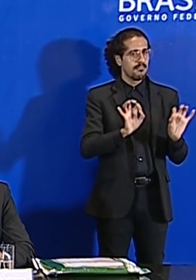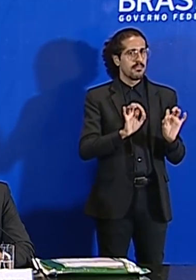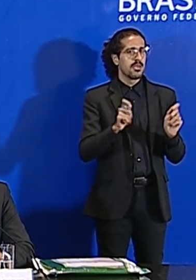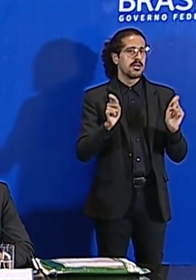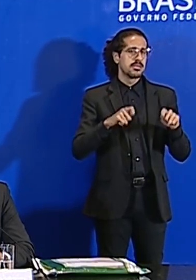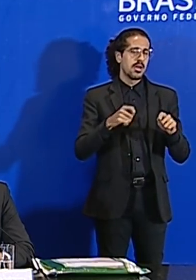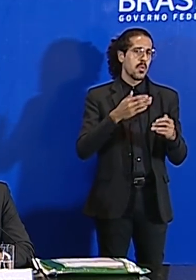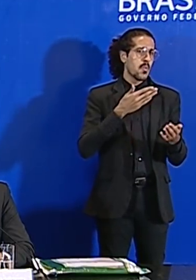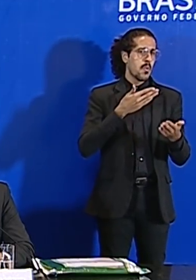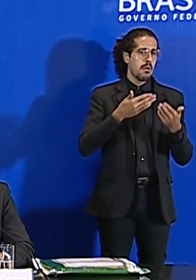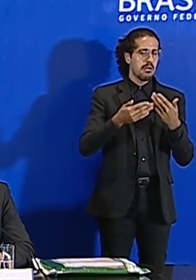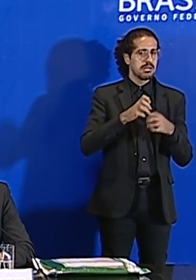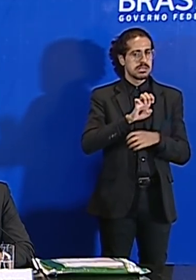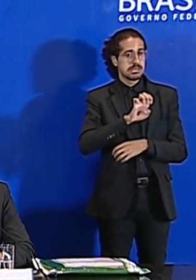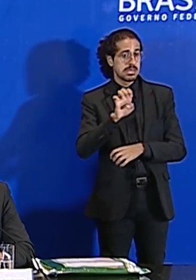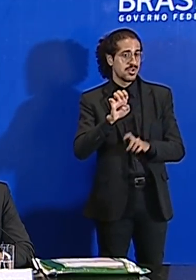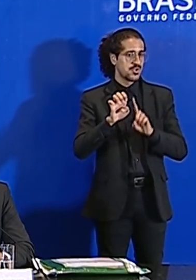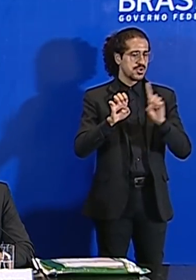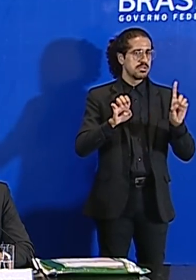para qualquer lado,